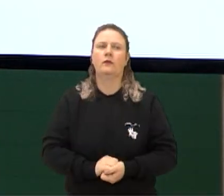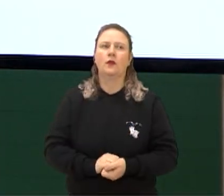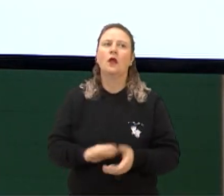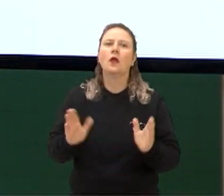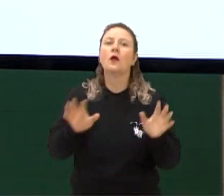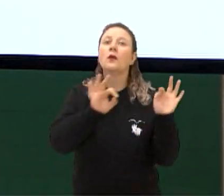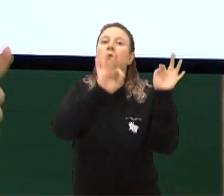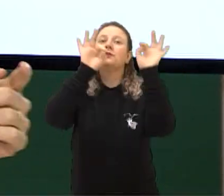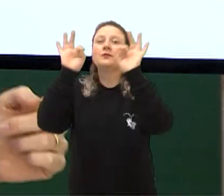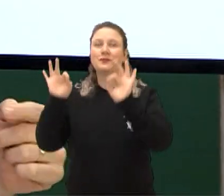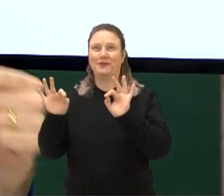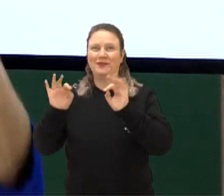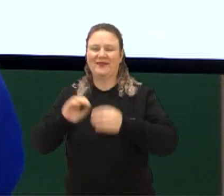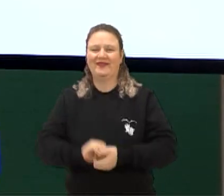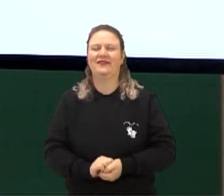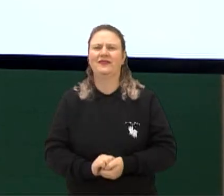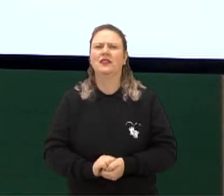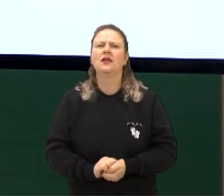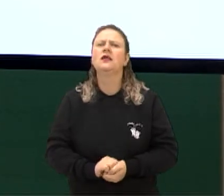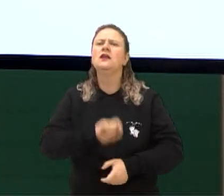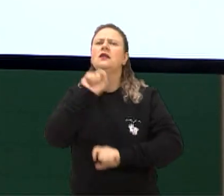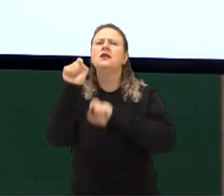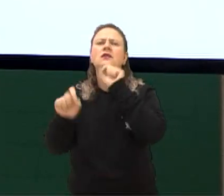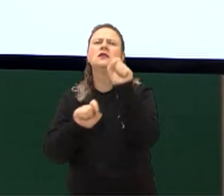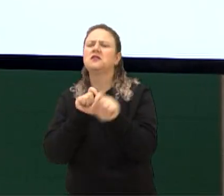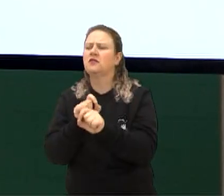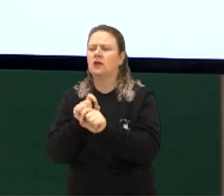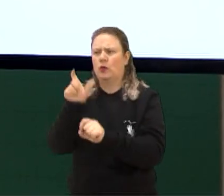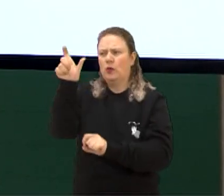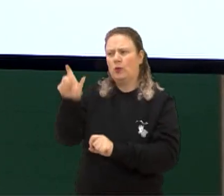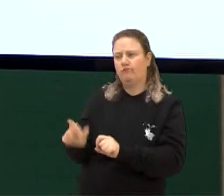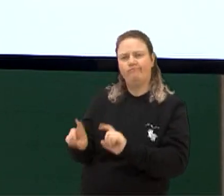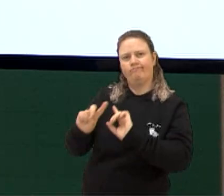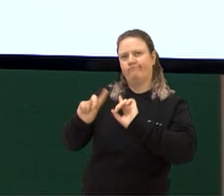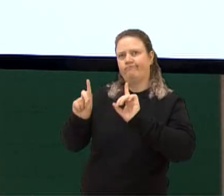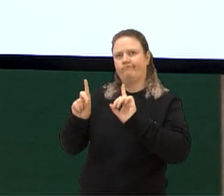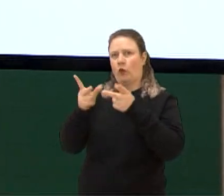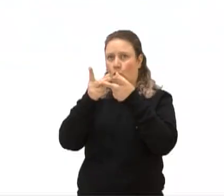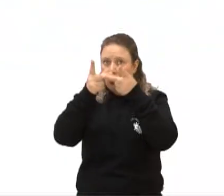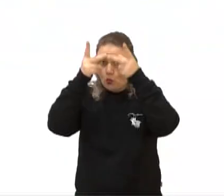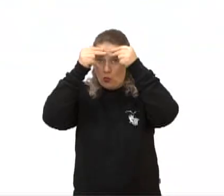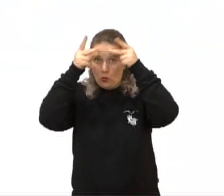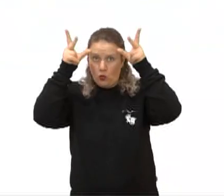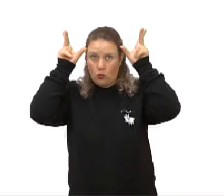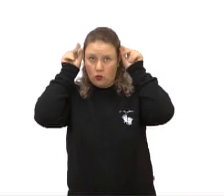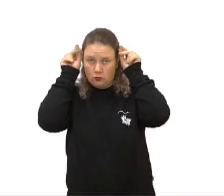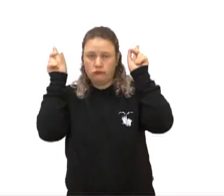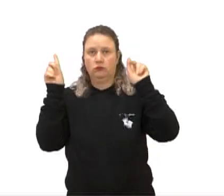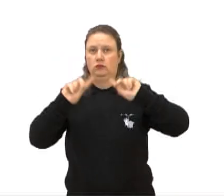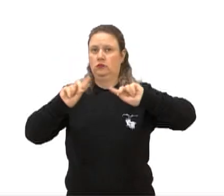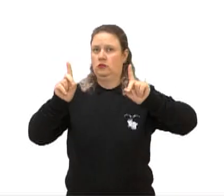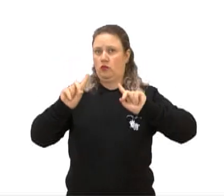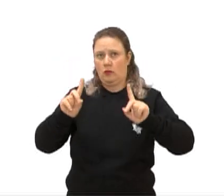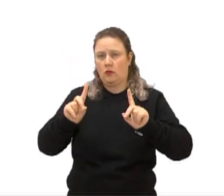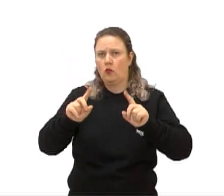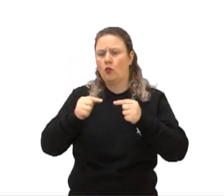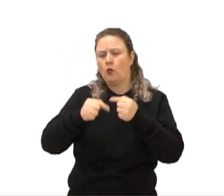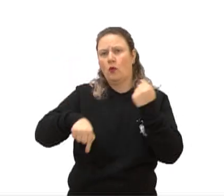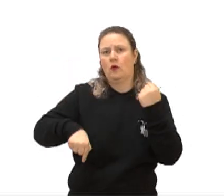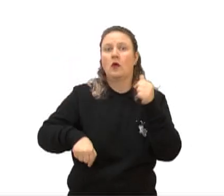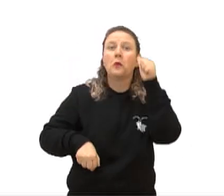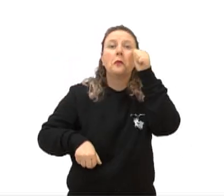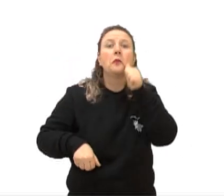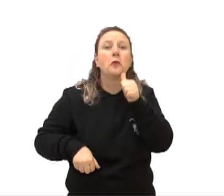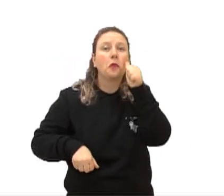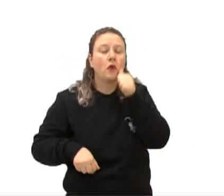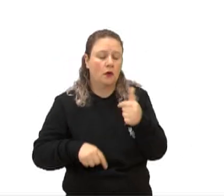no próximo slide quem então não era considerado cidadão ateniense. Quem não era considerado cidadão ateniense? As